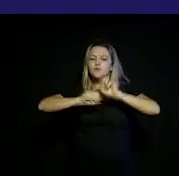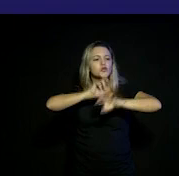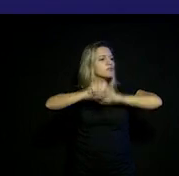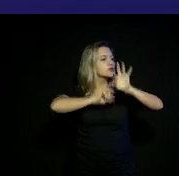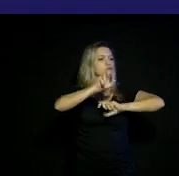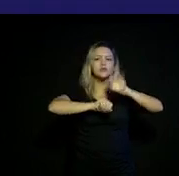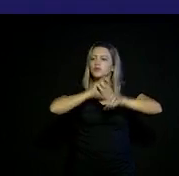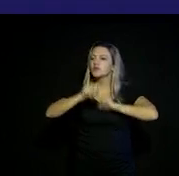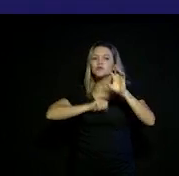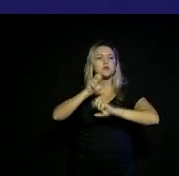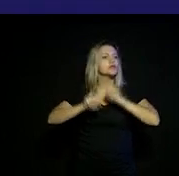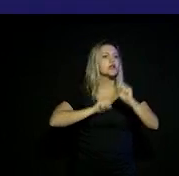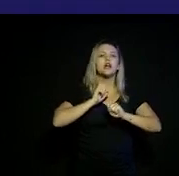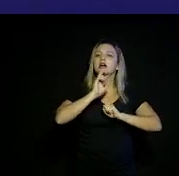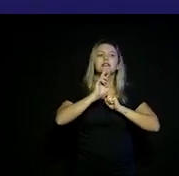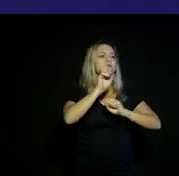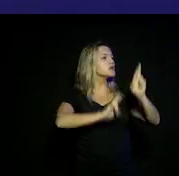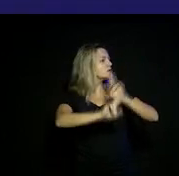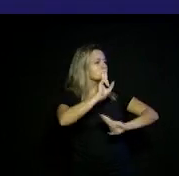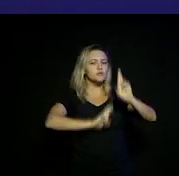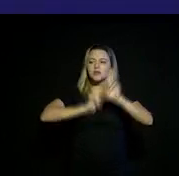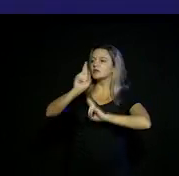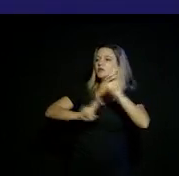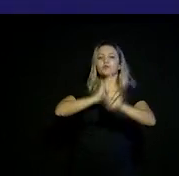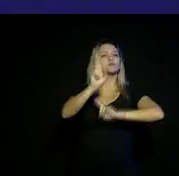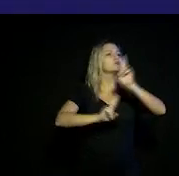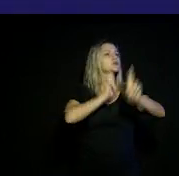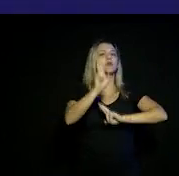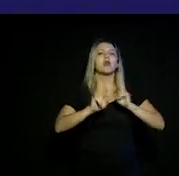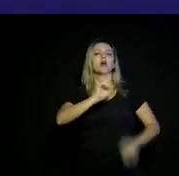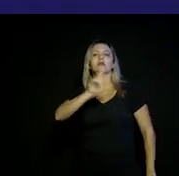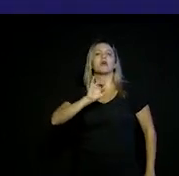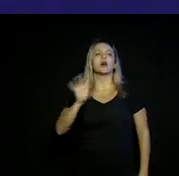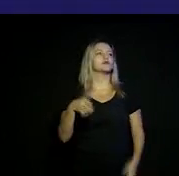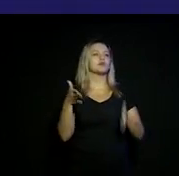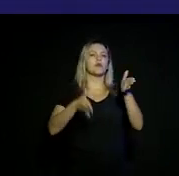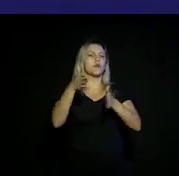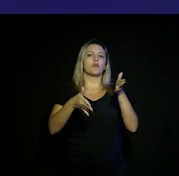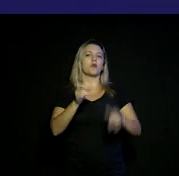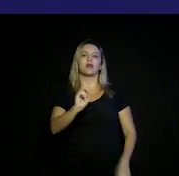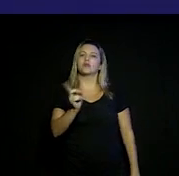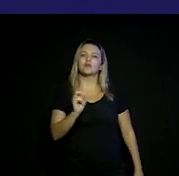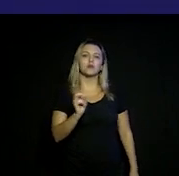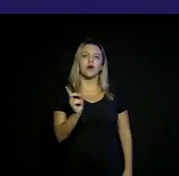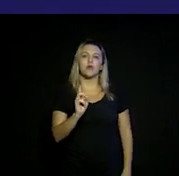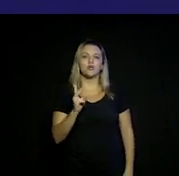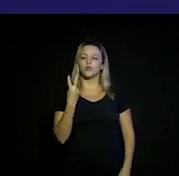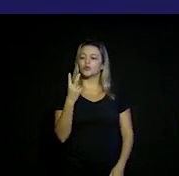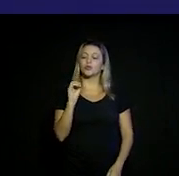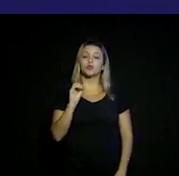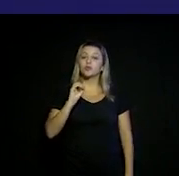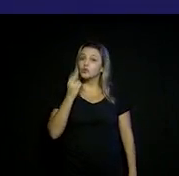respostas que resistem ao tempo, não é a modinha do momento. Daqui a 2 mil anos estaremos falando desses mesmos